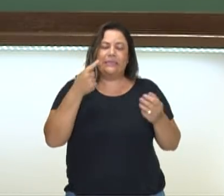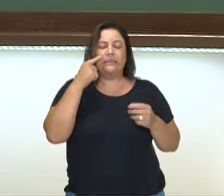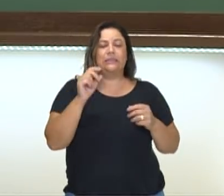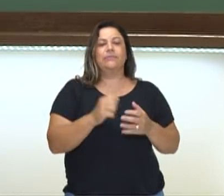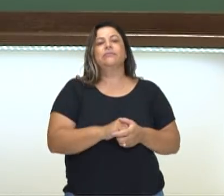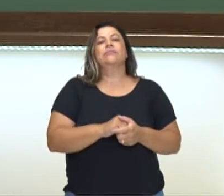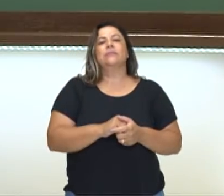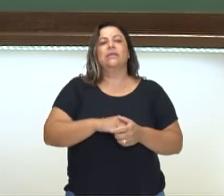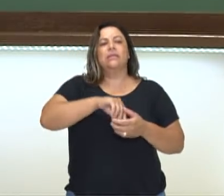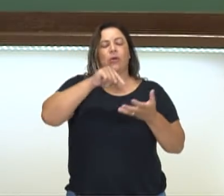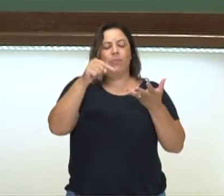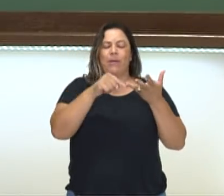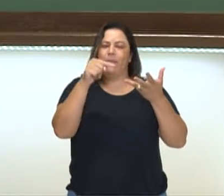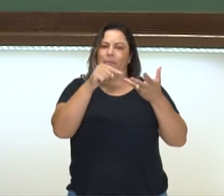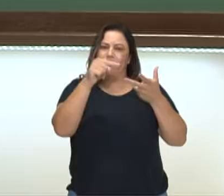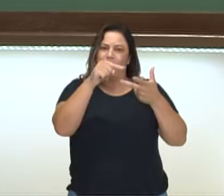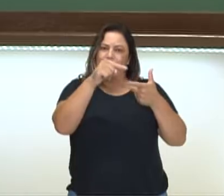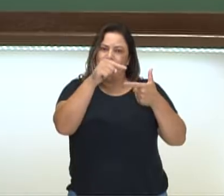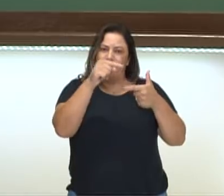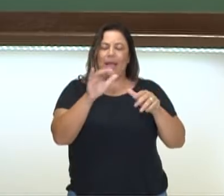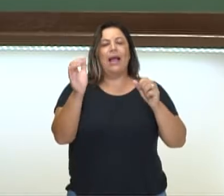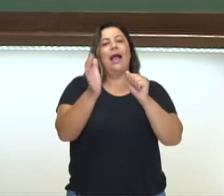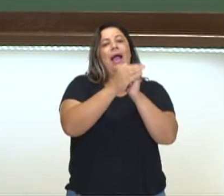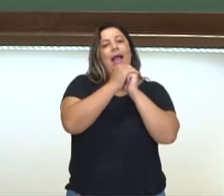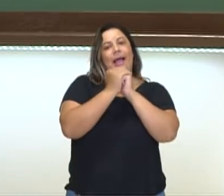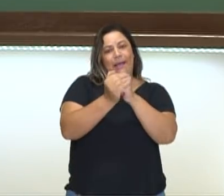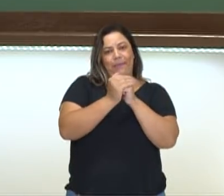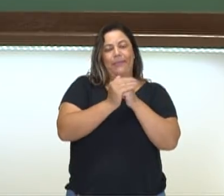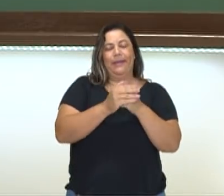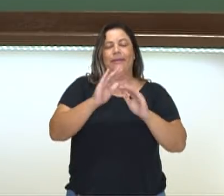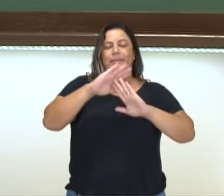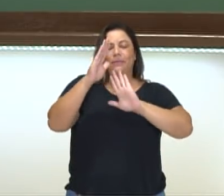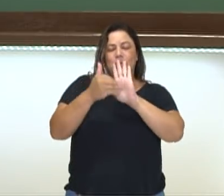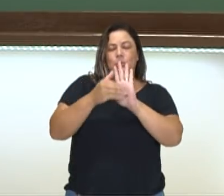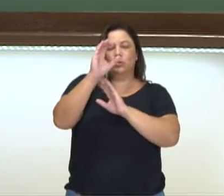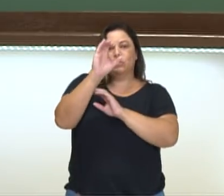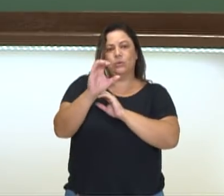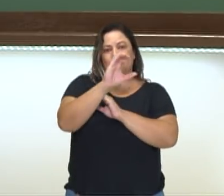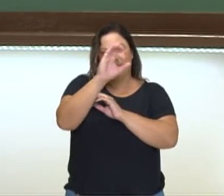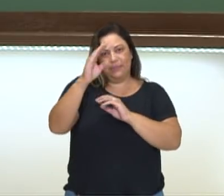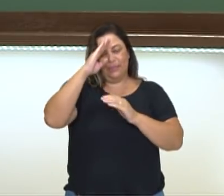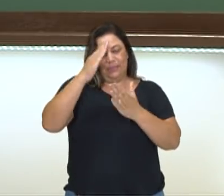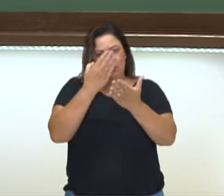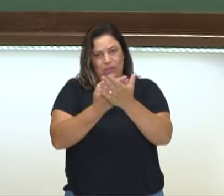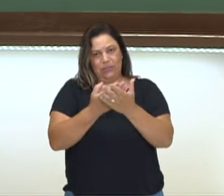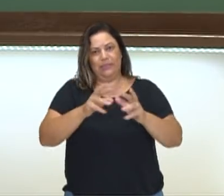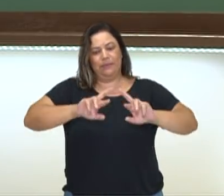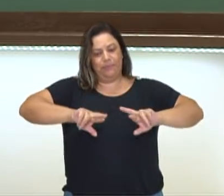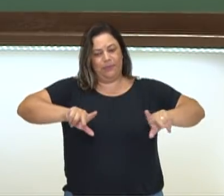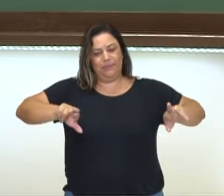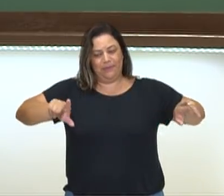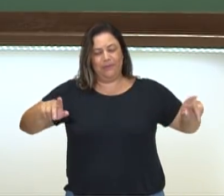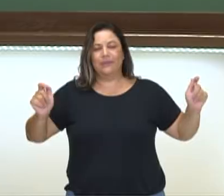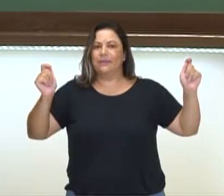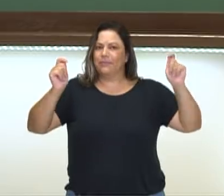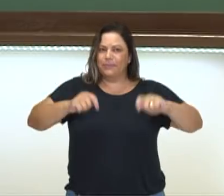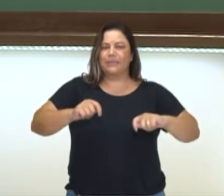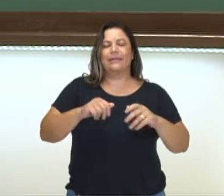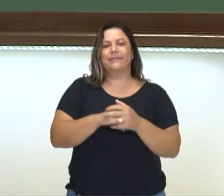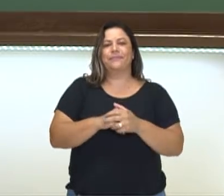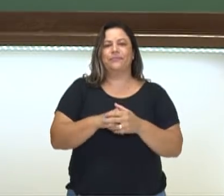seja para os espíritas. Amém para todos os cristãos. Também Namastê ou Namaskara para os